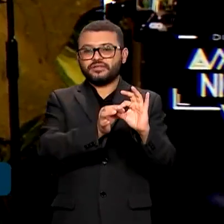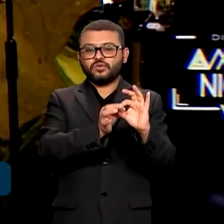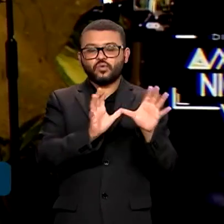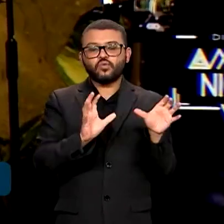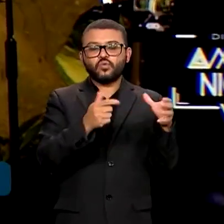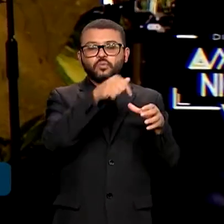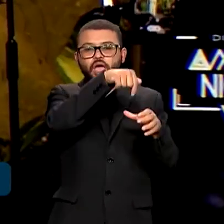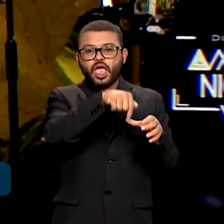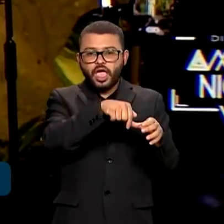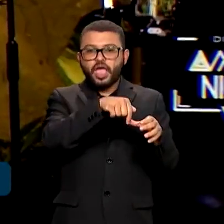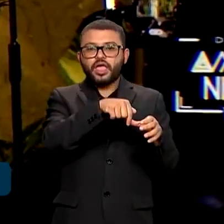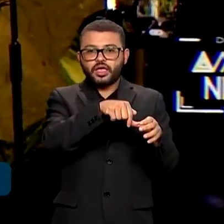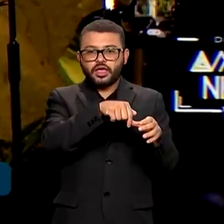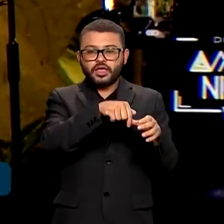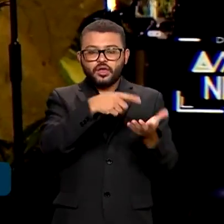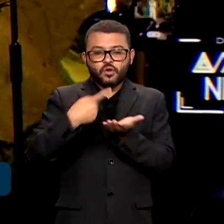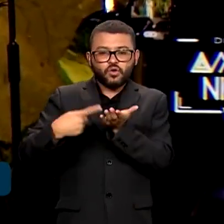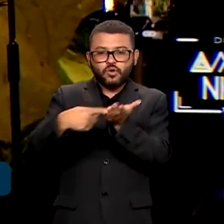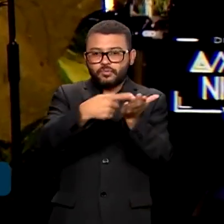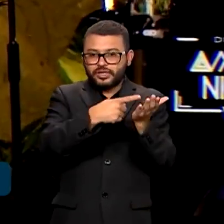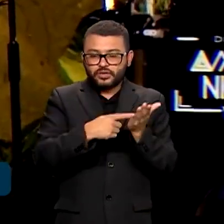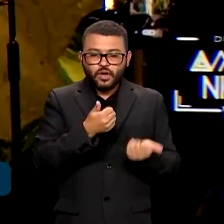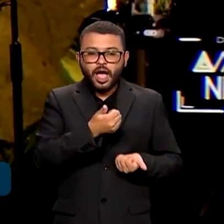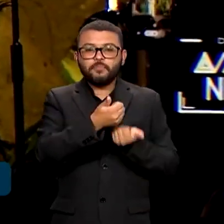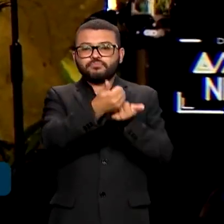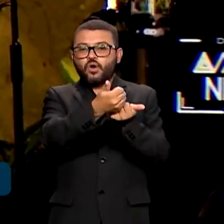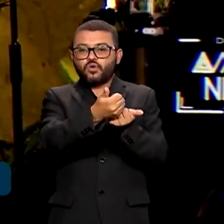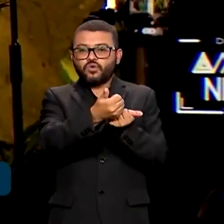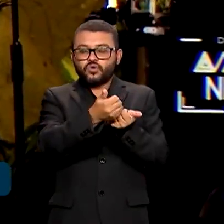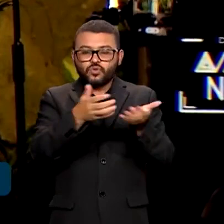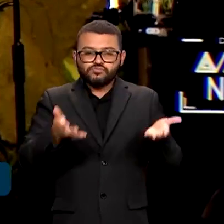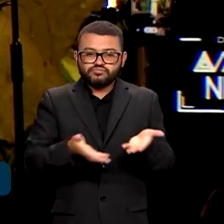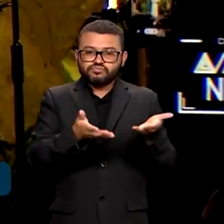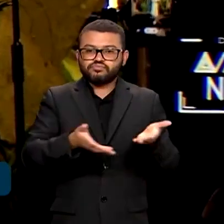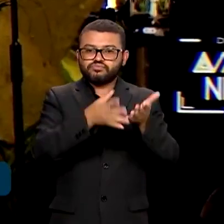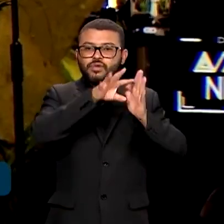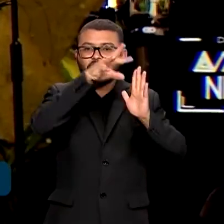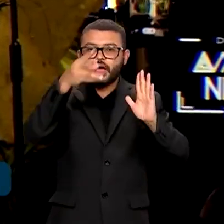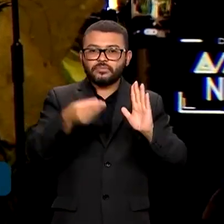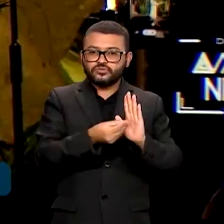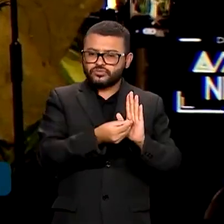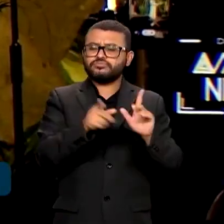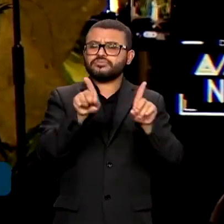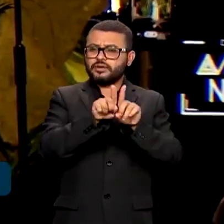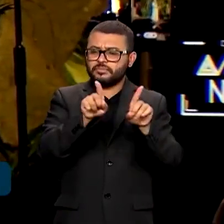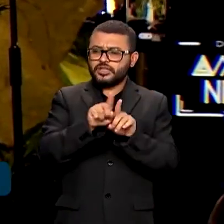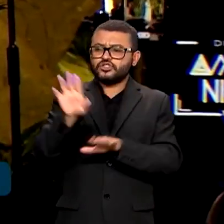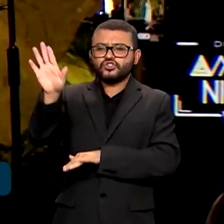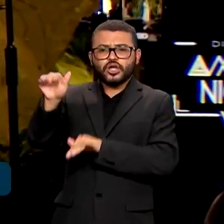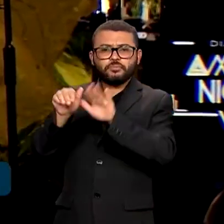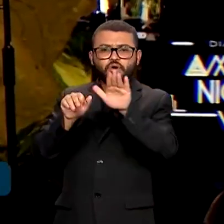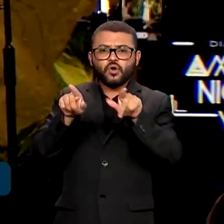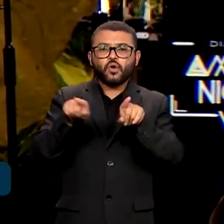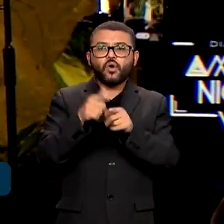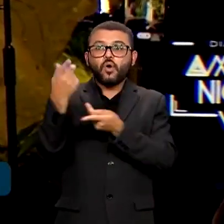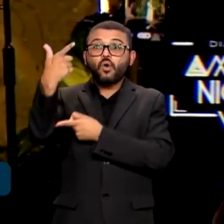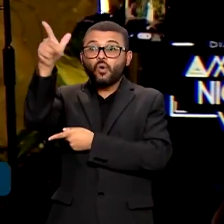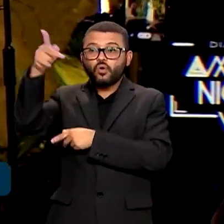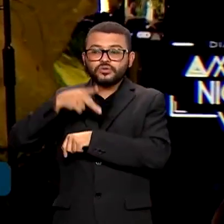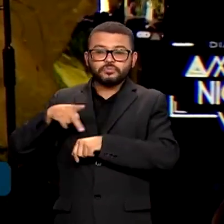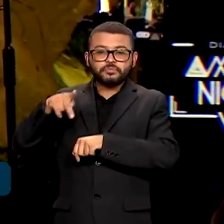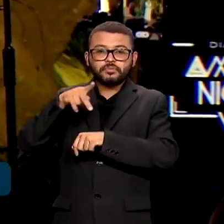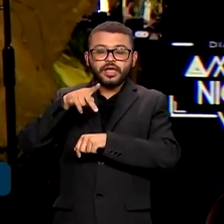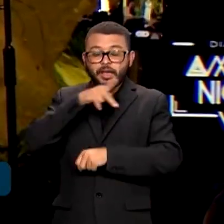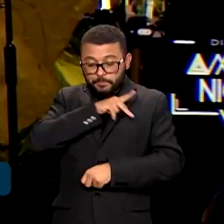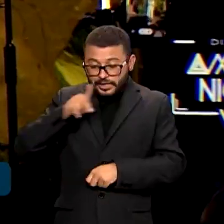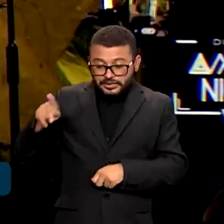do Tratado de Cooperação Amazônico e que também chamou outros